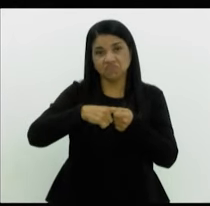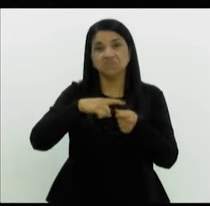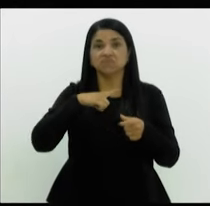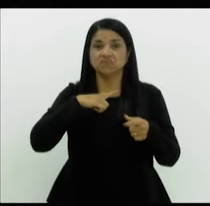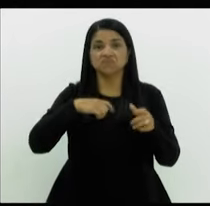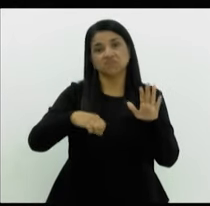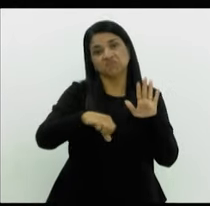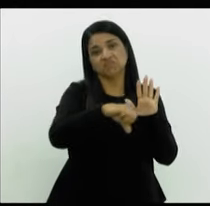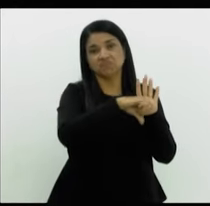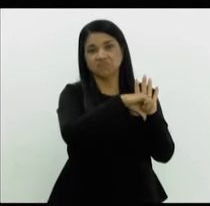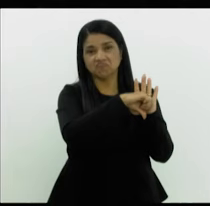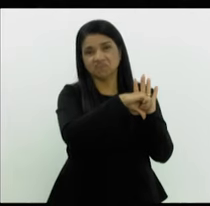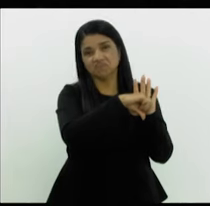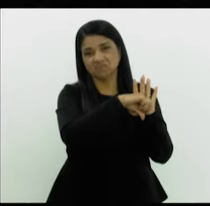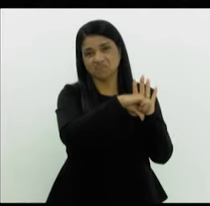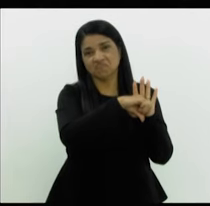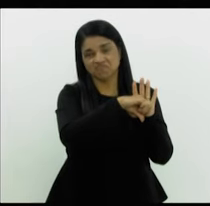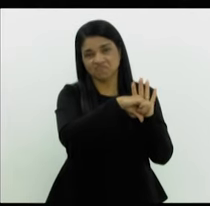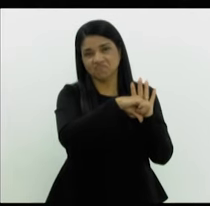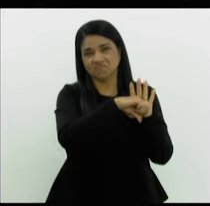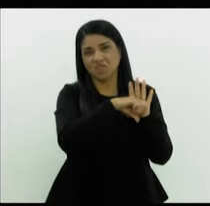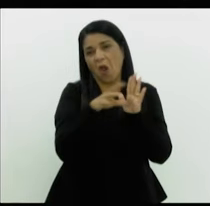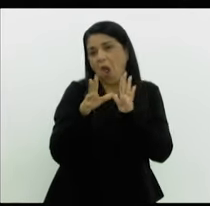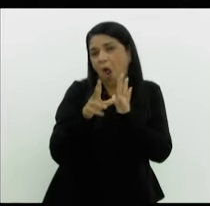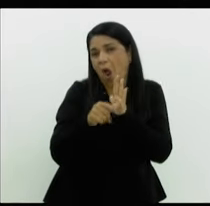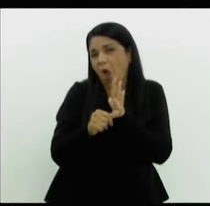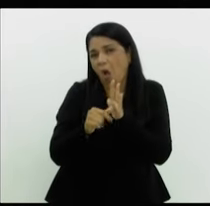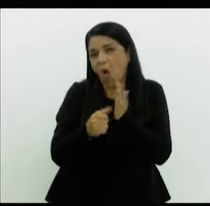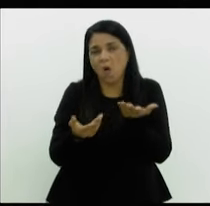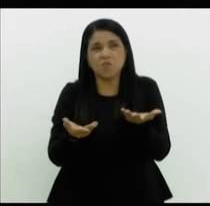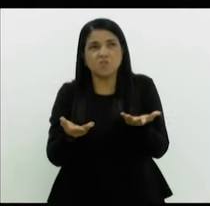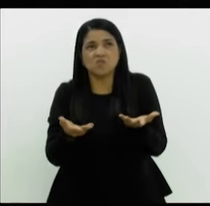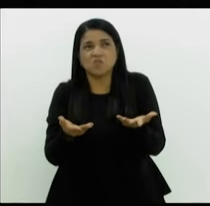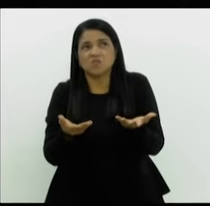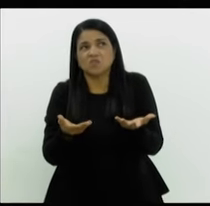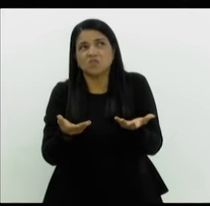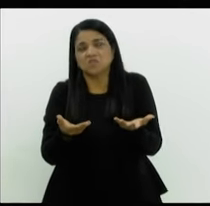crimes, cometeram pequenos furtos. Palavra